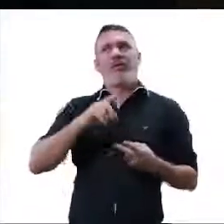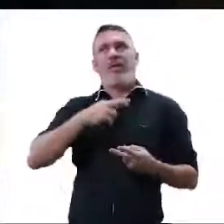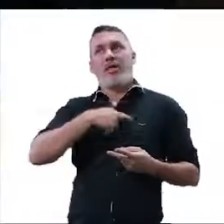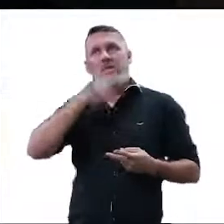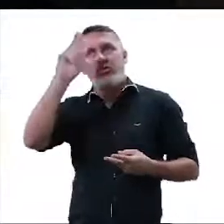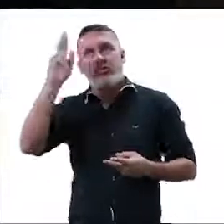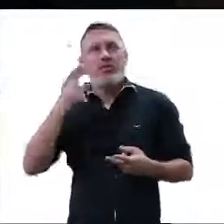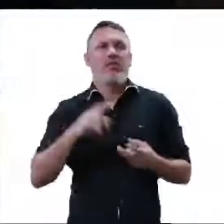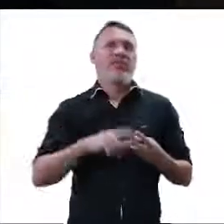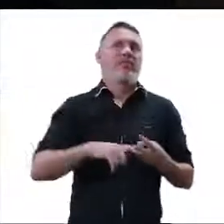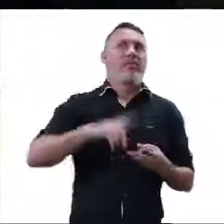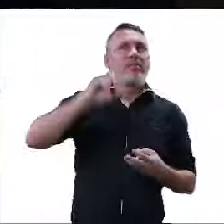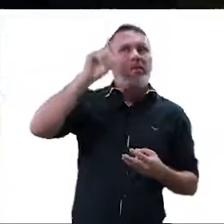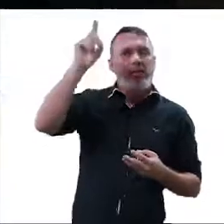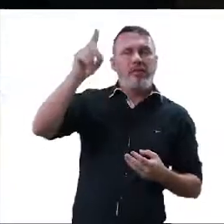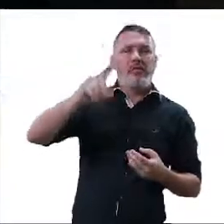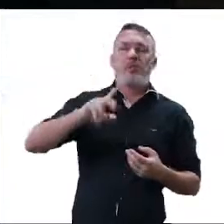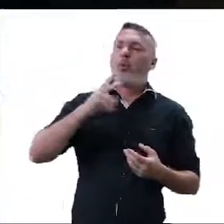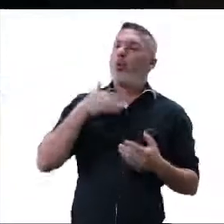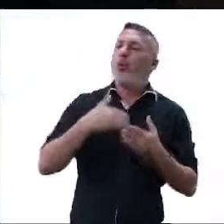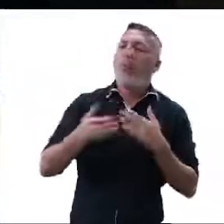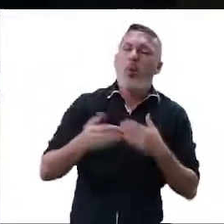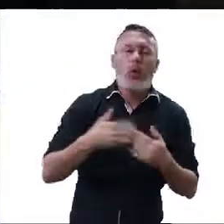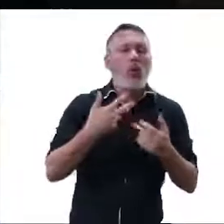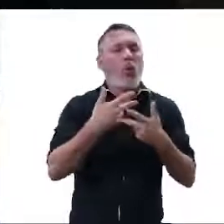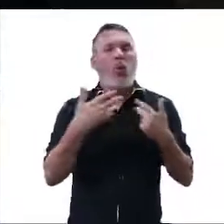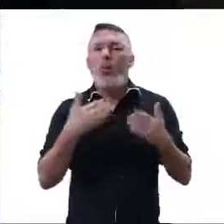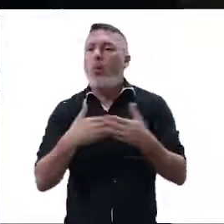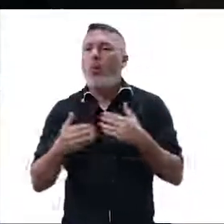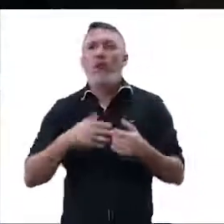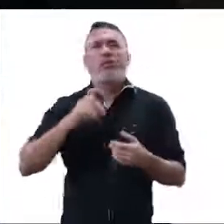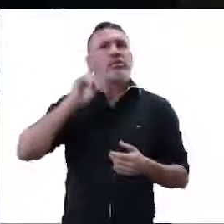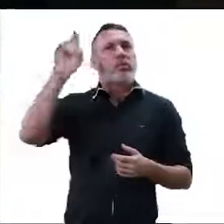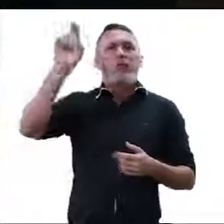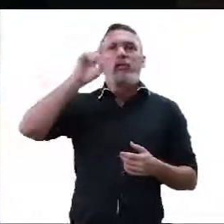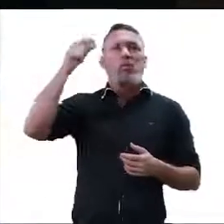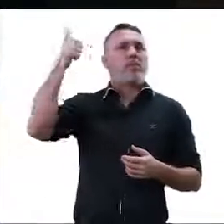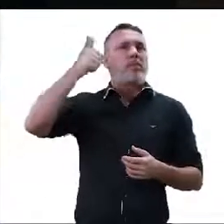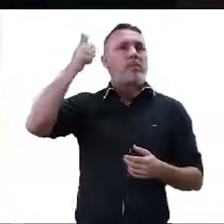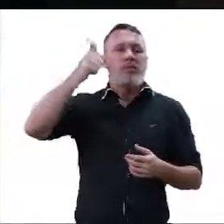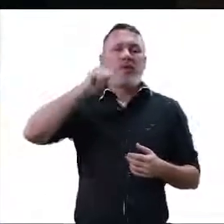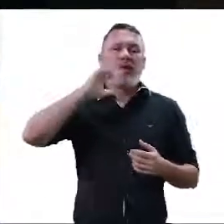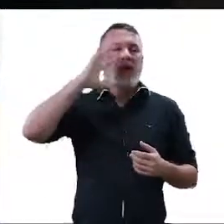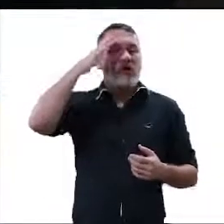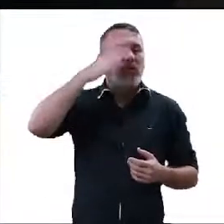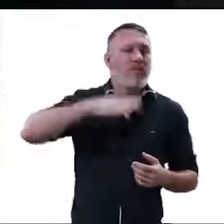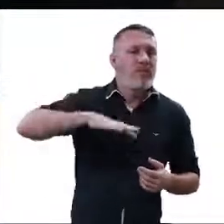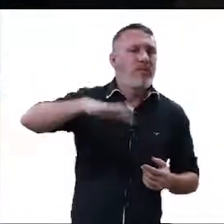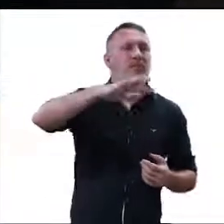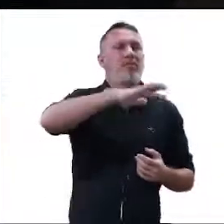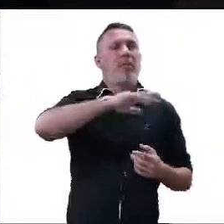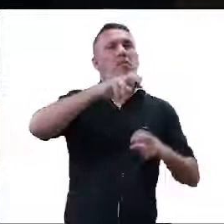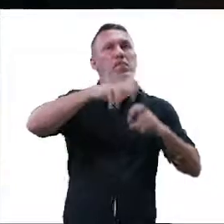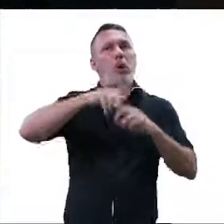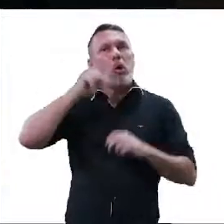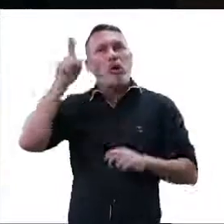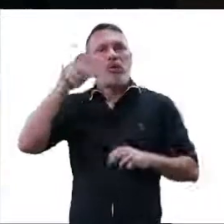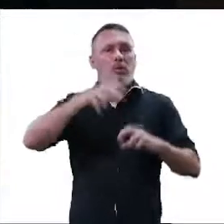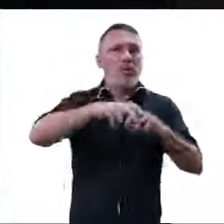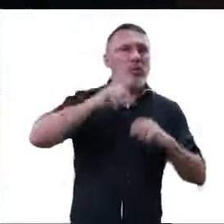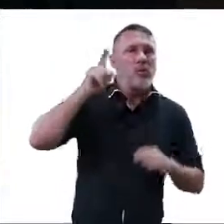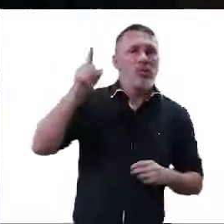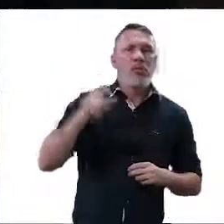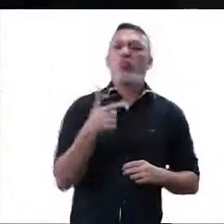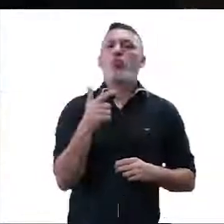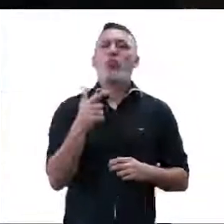religião, e essas explicações elas são pautadas, pelo senso comum, tá?